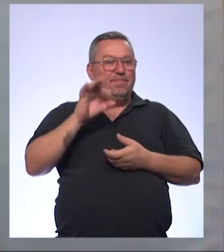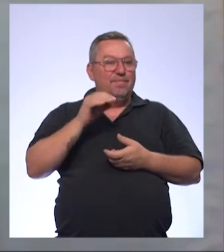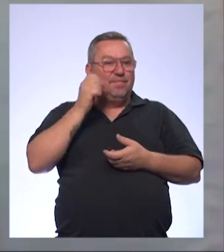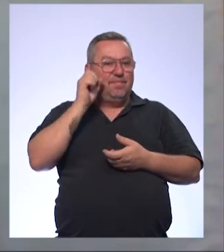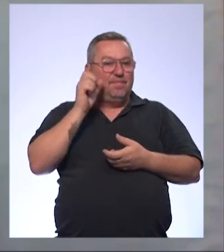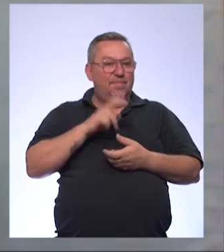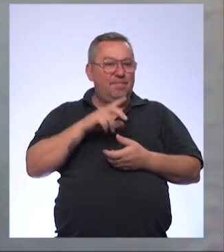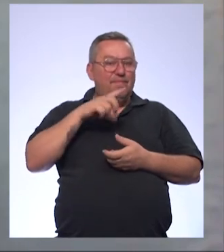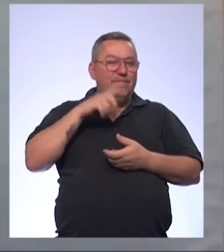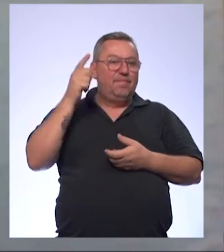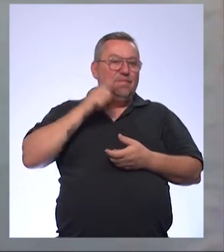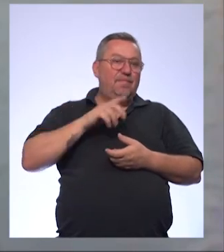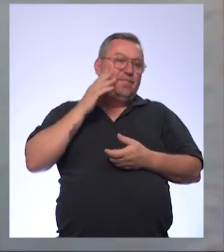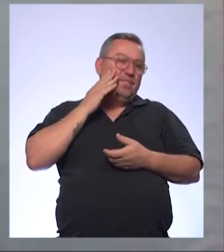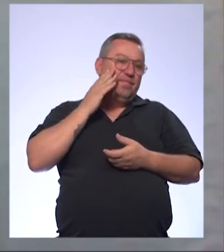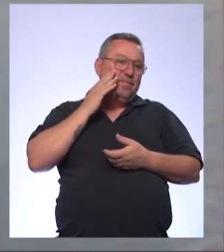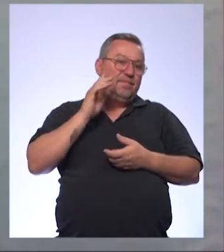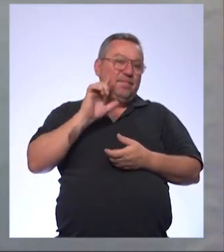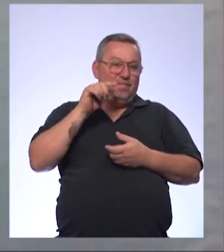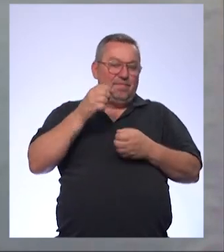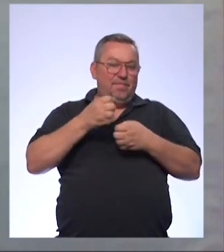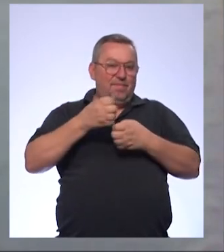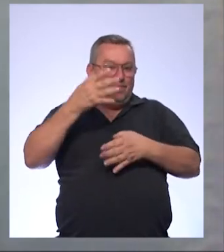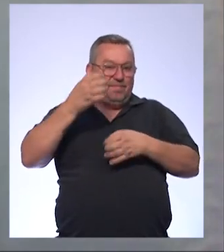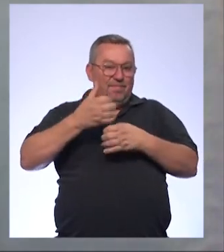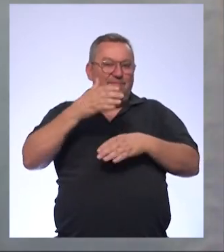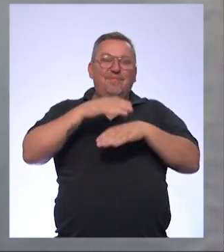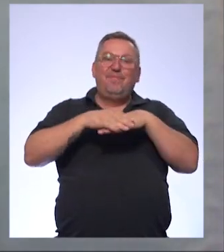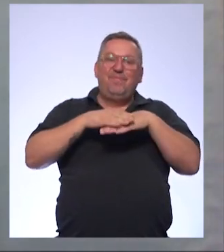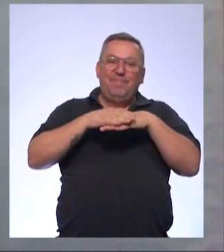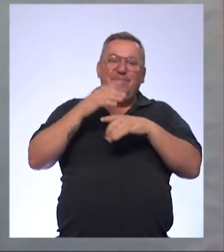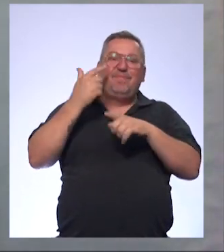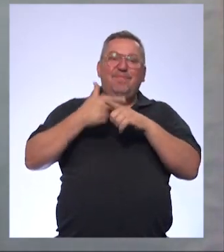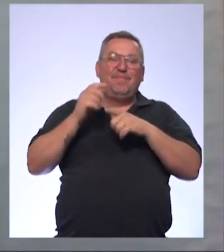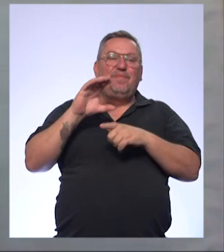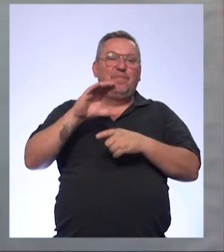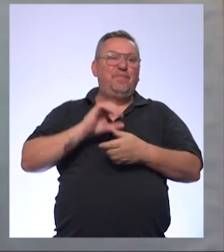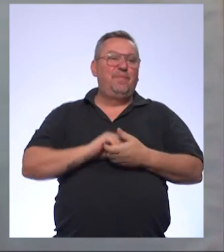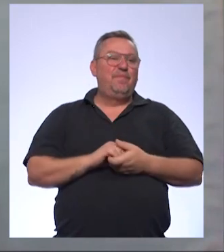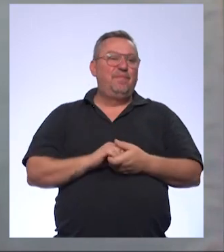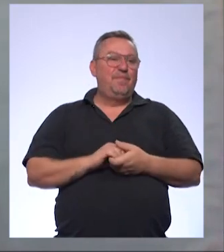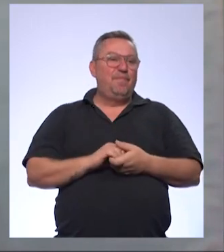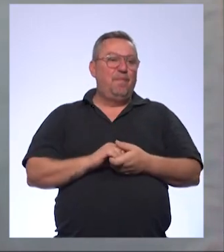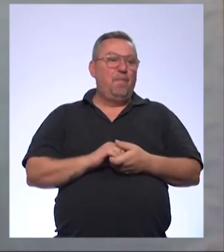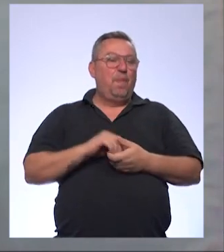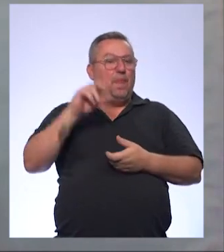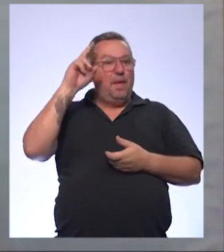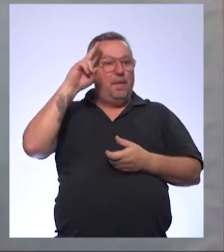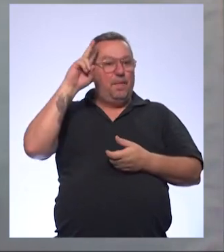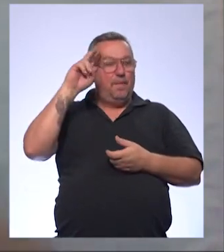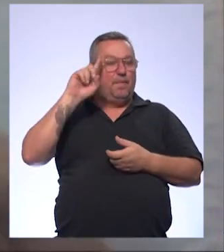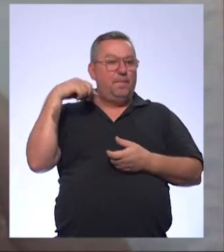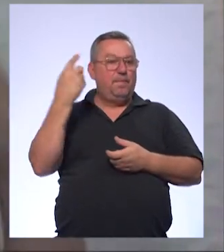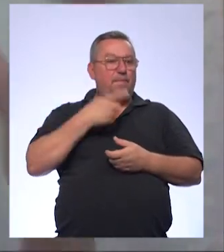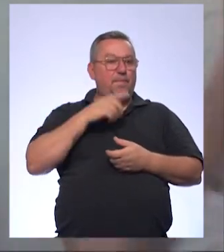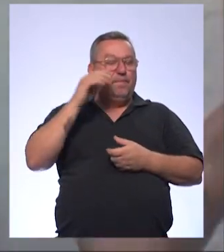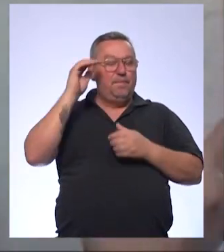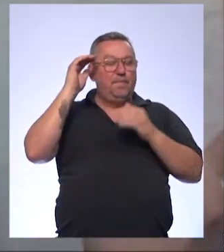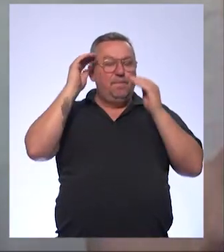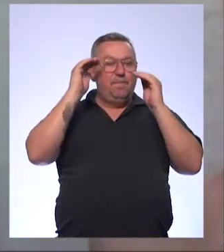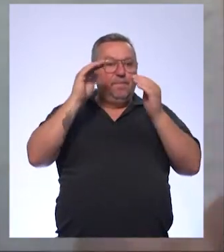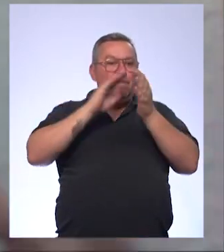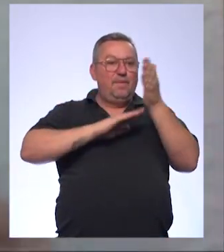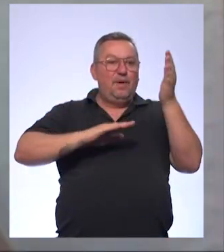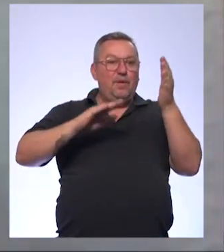espertos e que vocês entenderam. Depois que abrir o chat, vocês podem conversar um pouquinho mais com a gente sobre isso, está bem? Lembrando que nós respeitamos aí todas